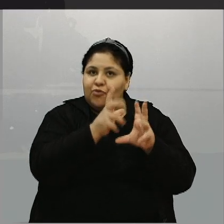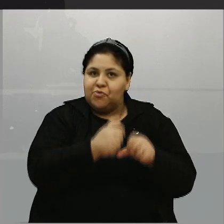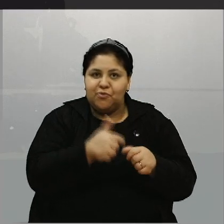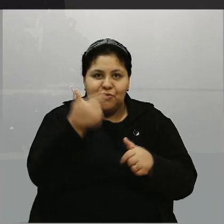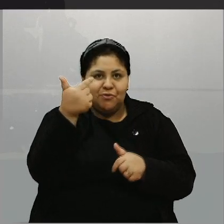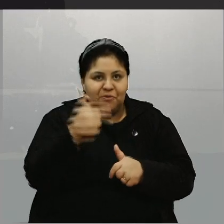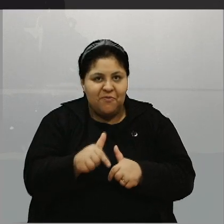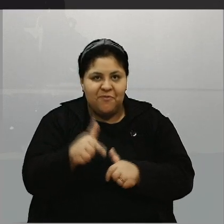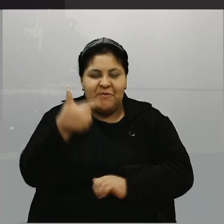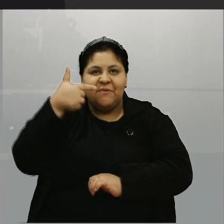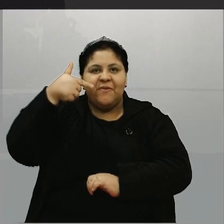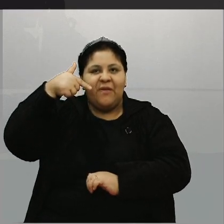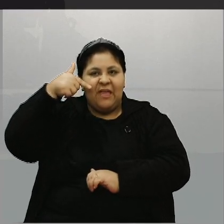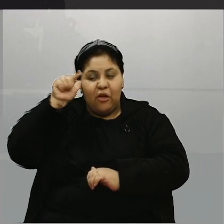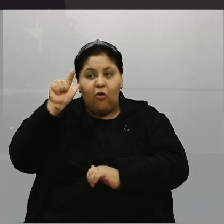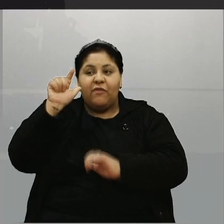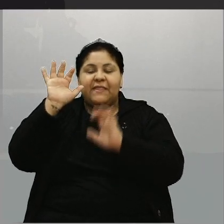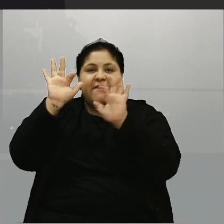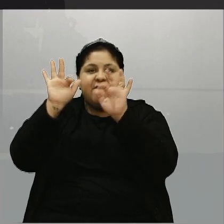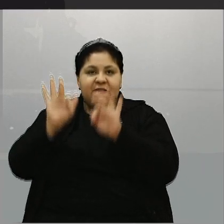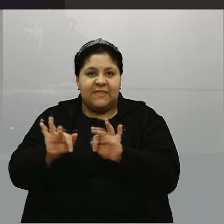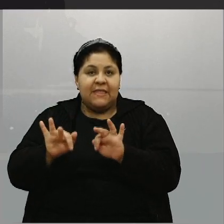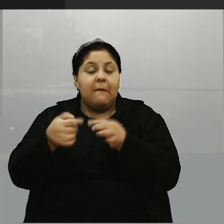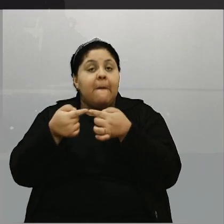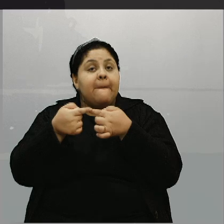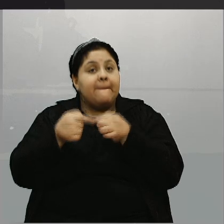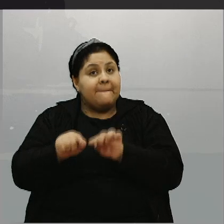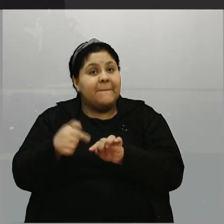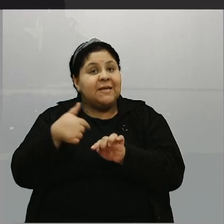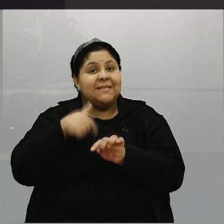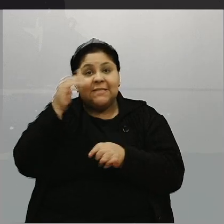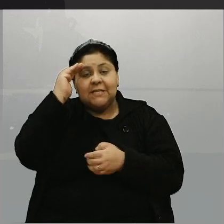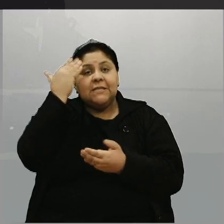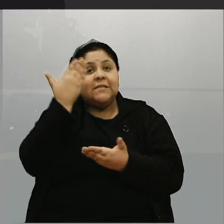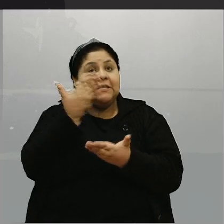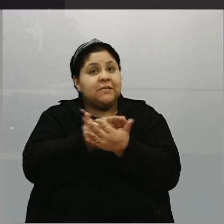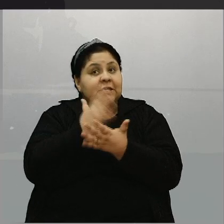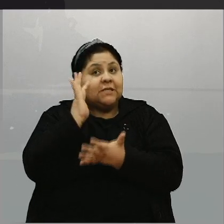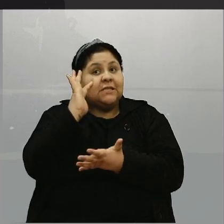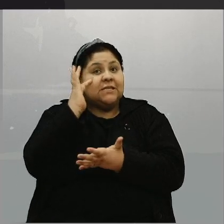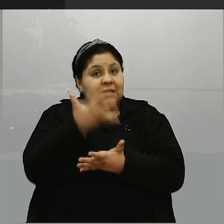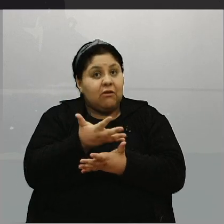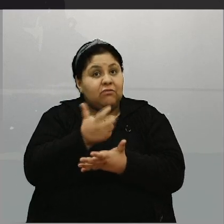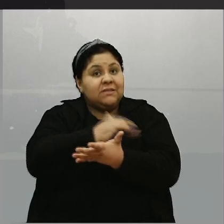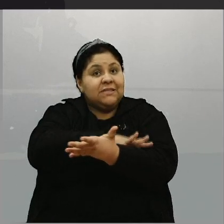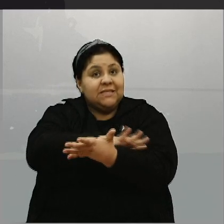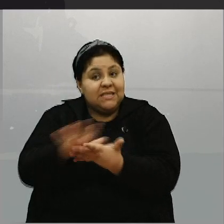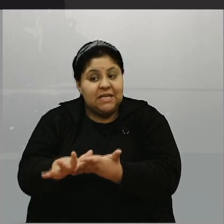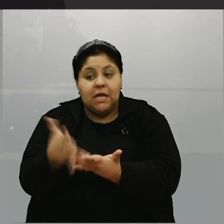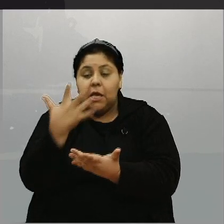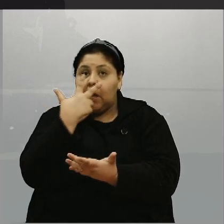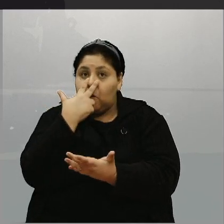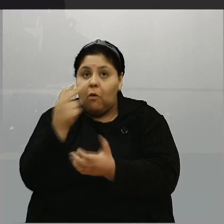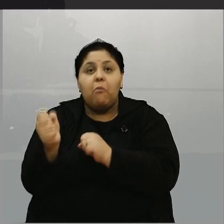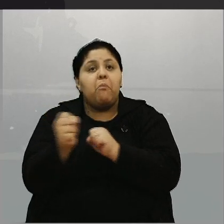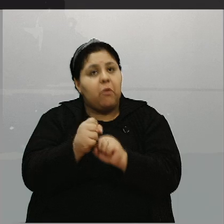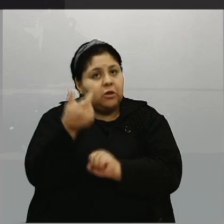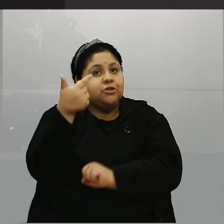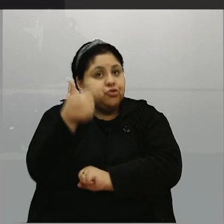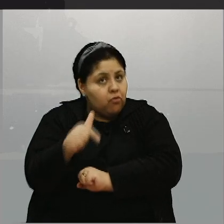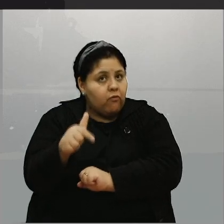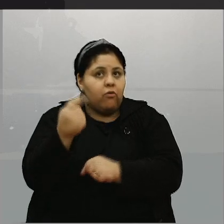agora ontem foi finalizado, mas ainda eu acredito que se acontecer uma catástrofe igual a essa, pode acontecer de novo,